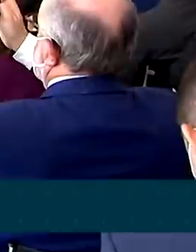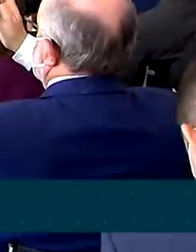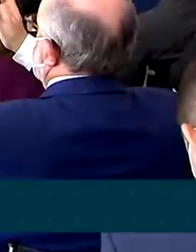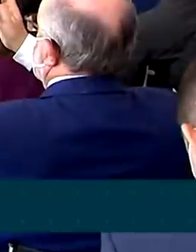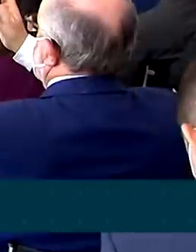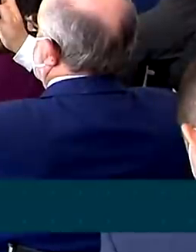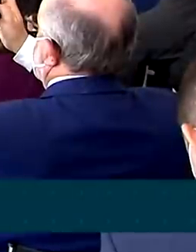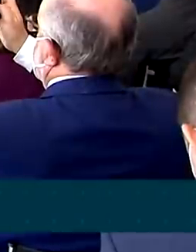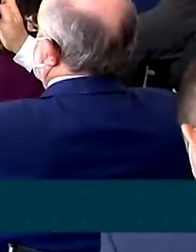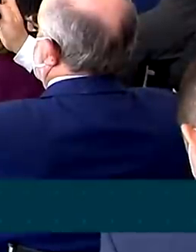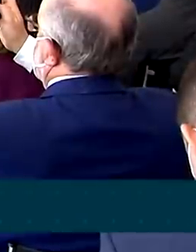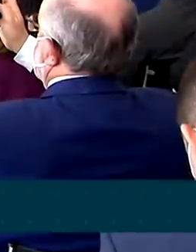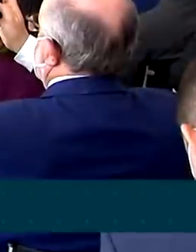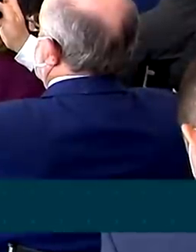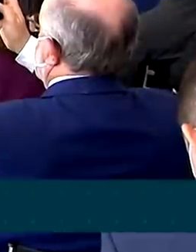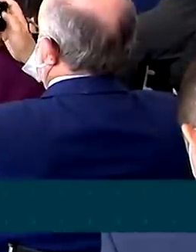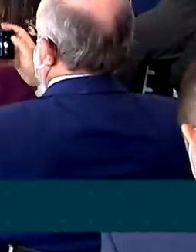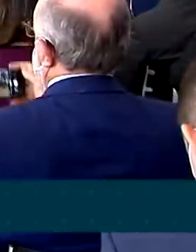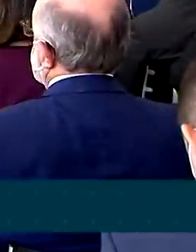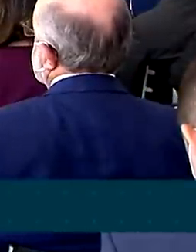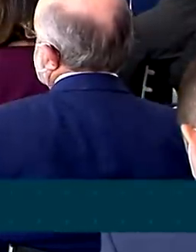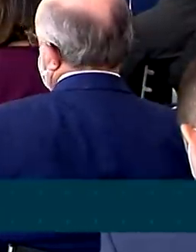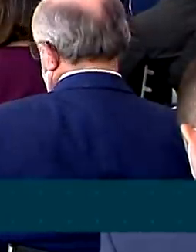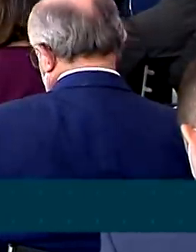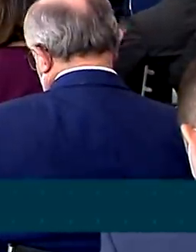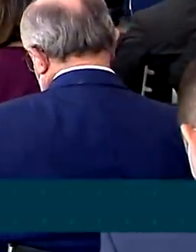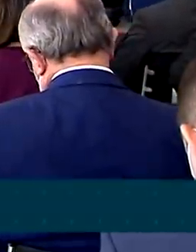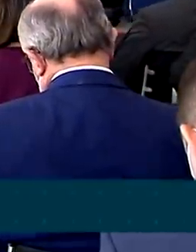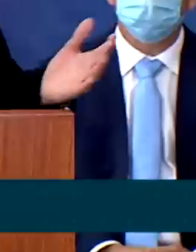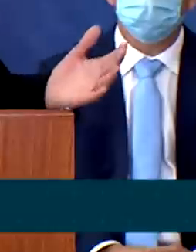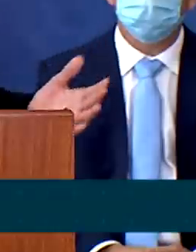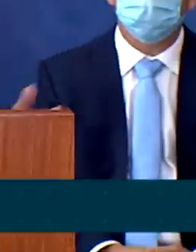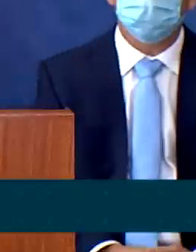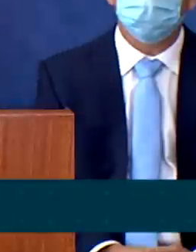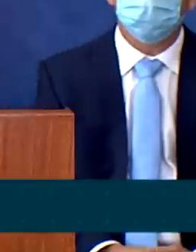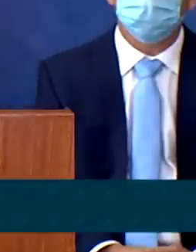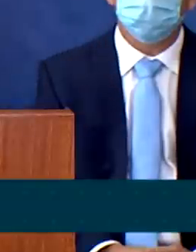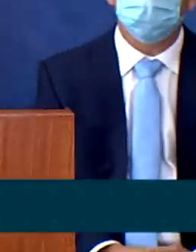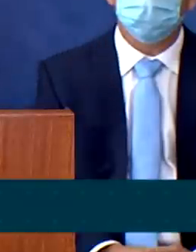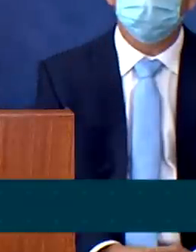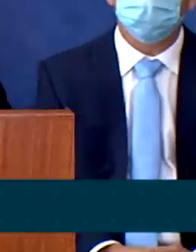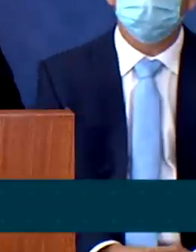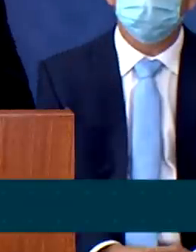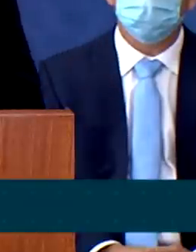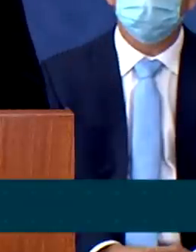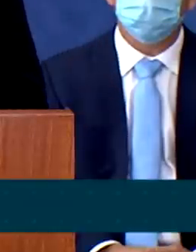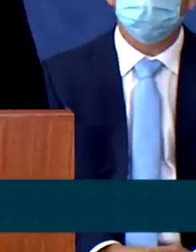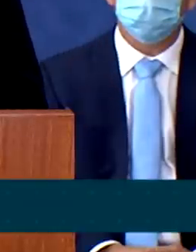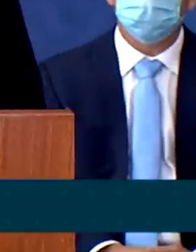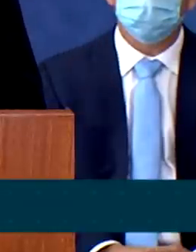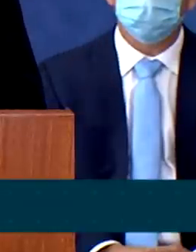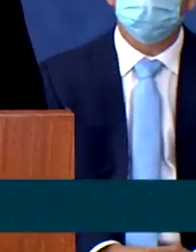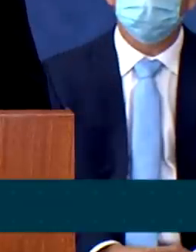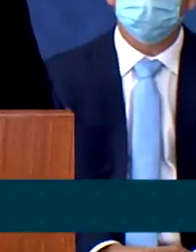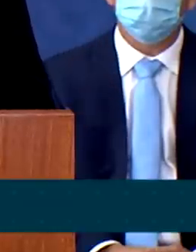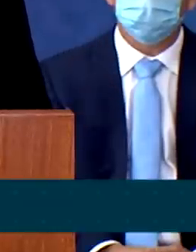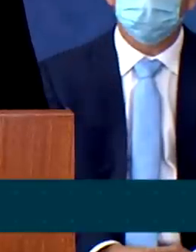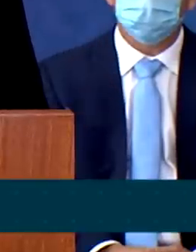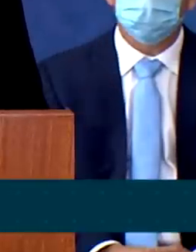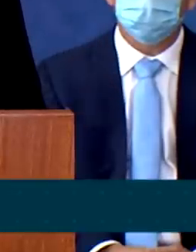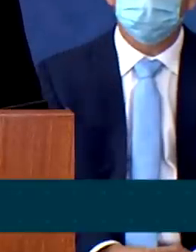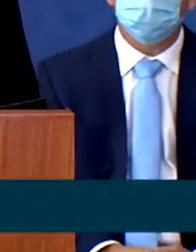você tem que ser recurso e isso para Tom e nós temos que preservar esse recurso